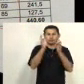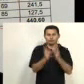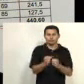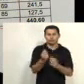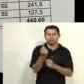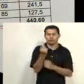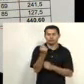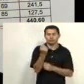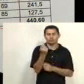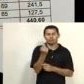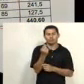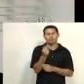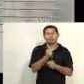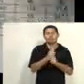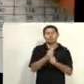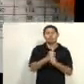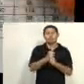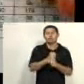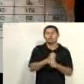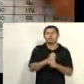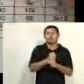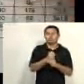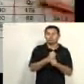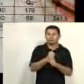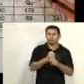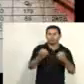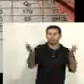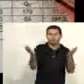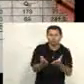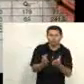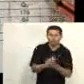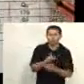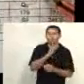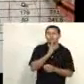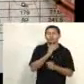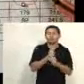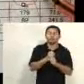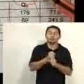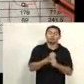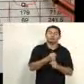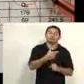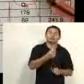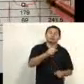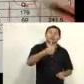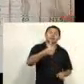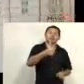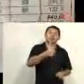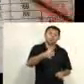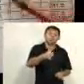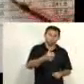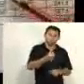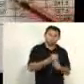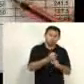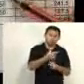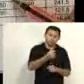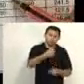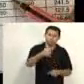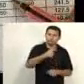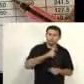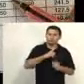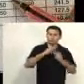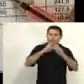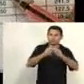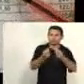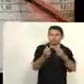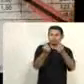justamente o preço no ano atual, que eu chamo de 2011. Tá? Então eu tenho aqui os